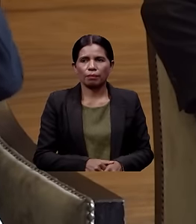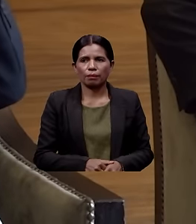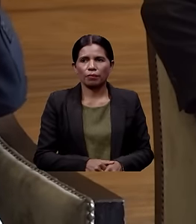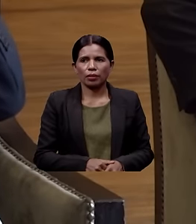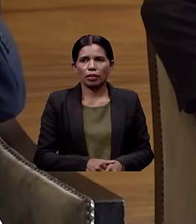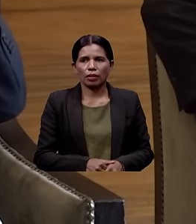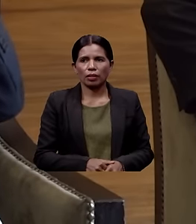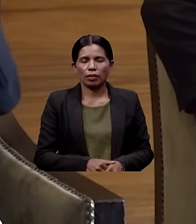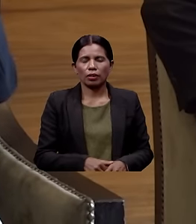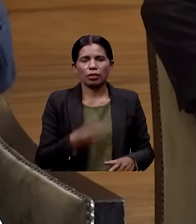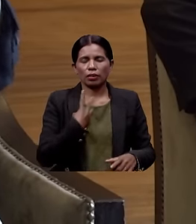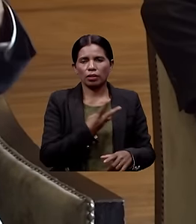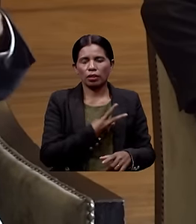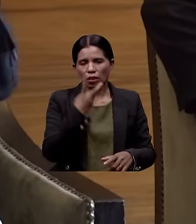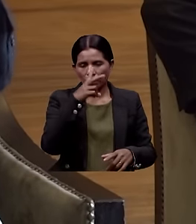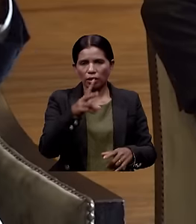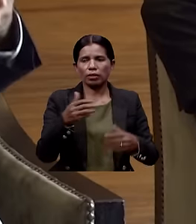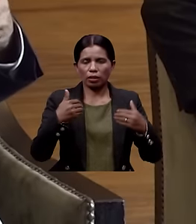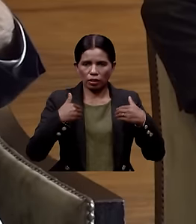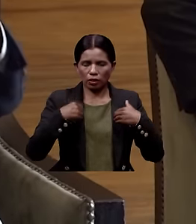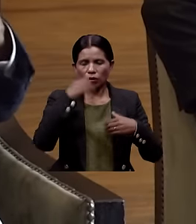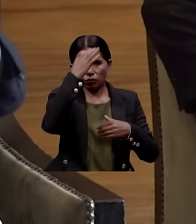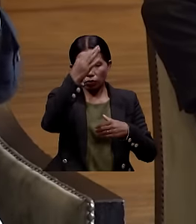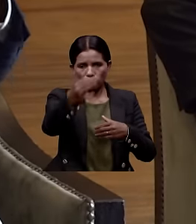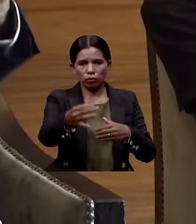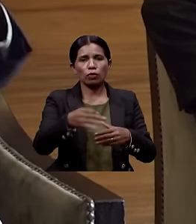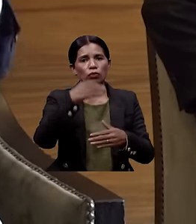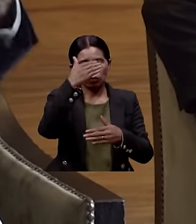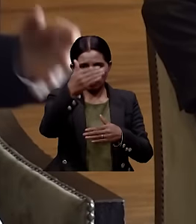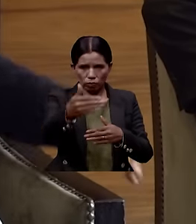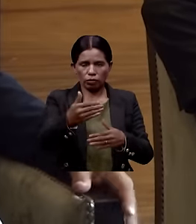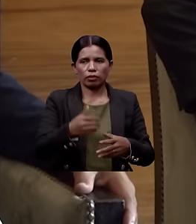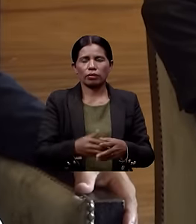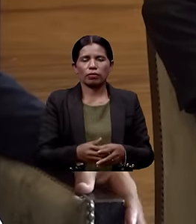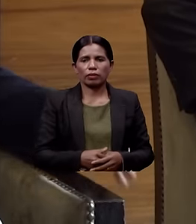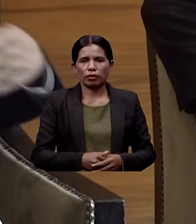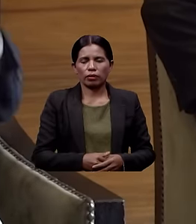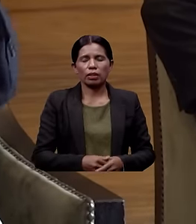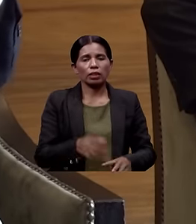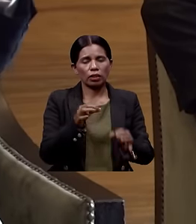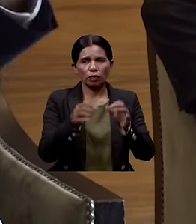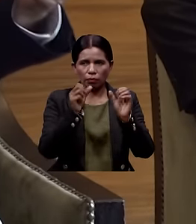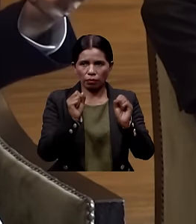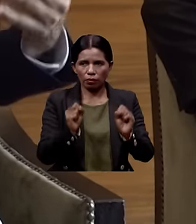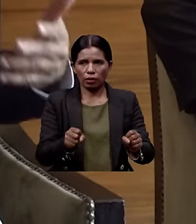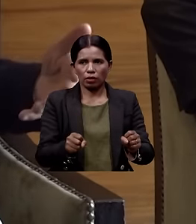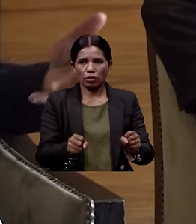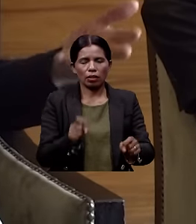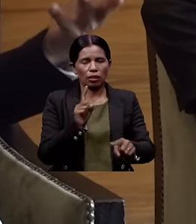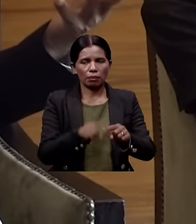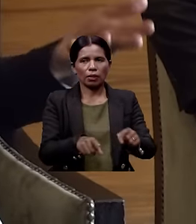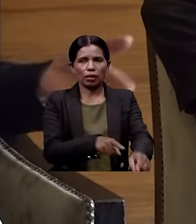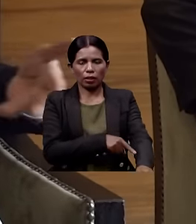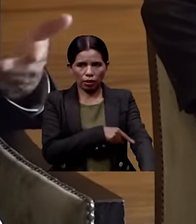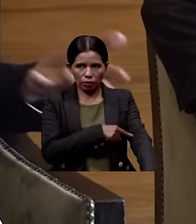ia re se ia futuro próximo, cada se bela cara que lá liga que leu demais